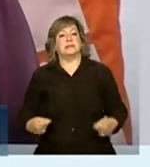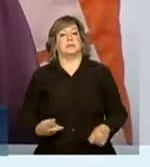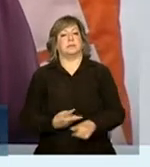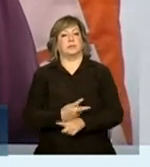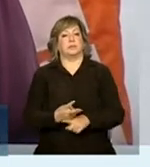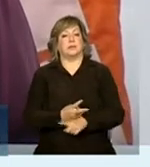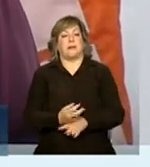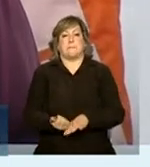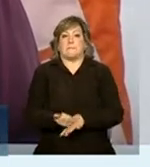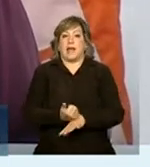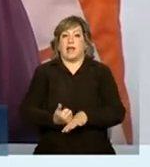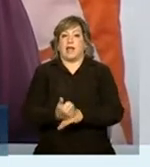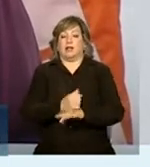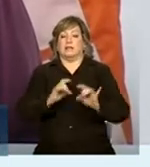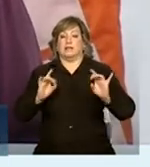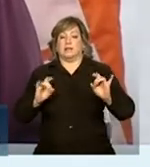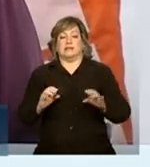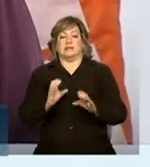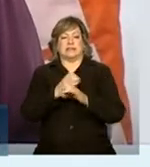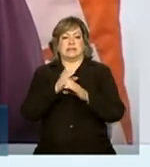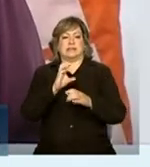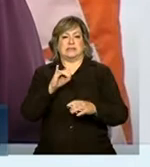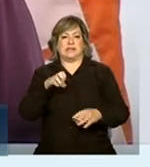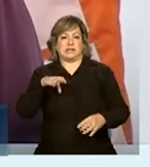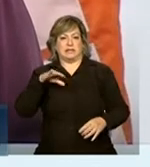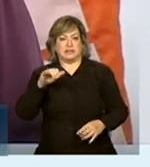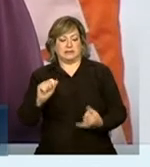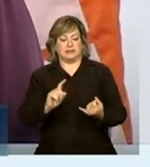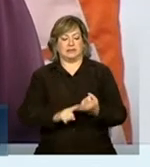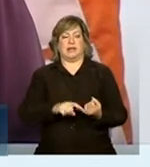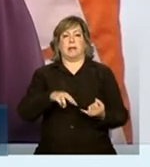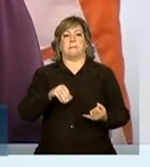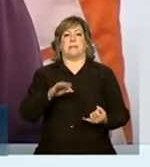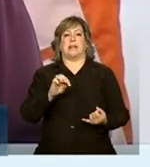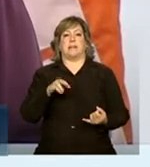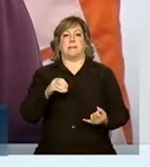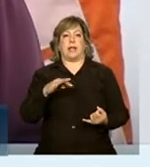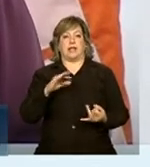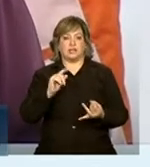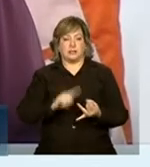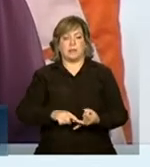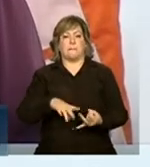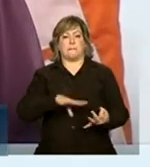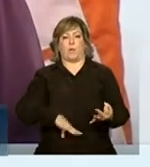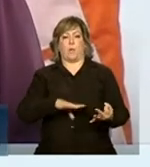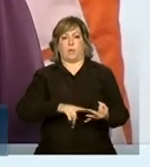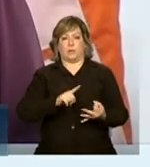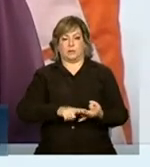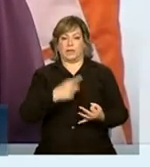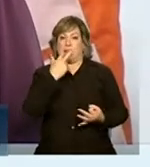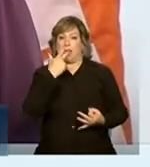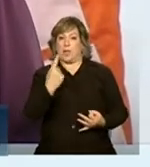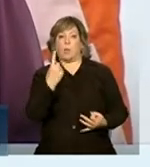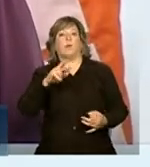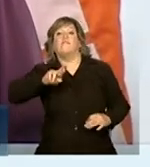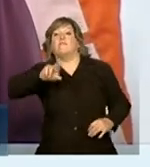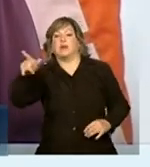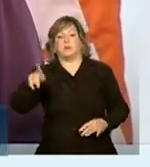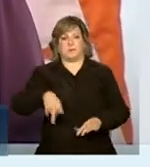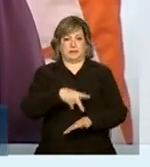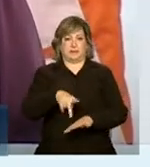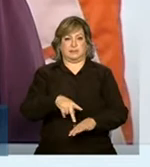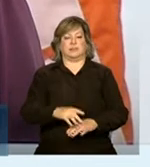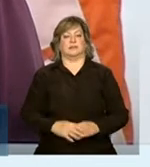mais aperfeiçoamento em ciências, matemática e português, e uma língua estrangeira,